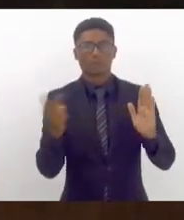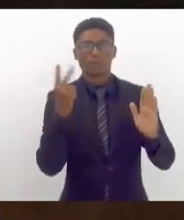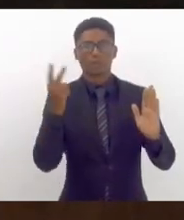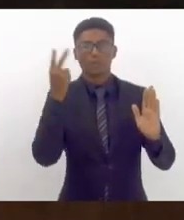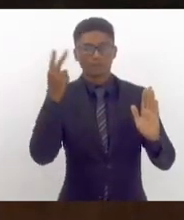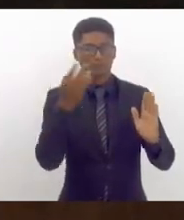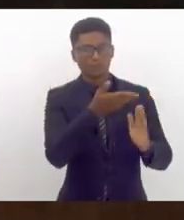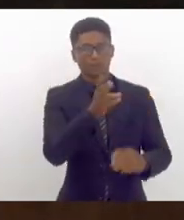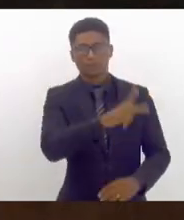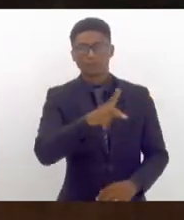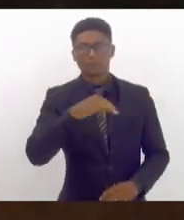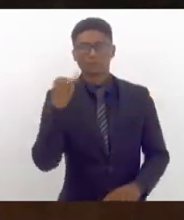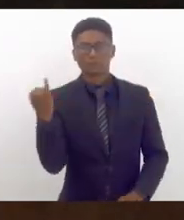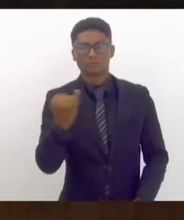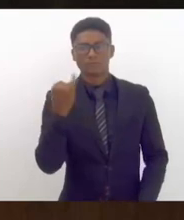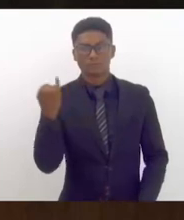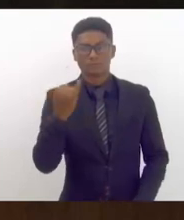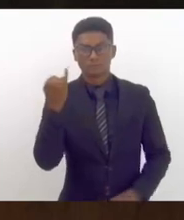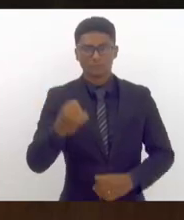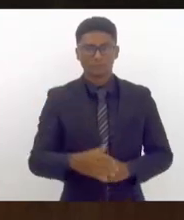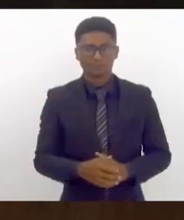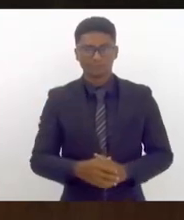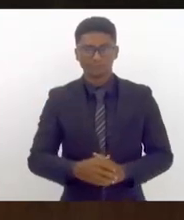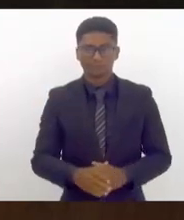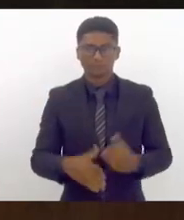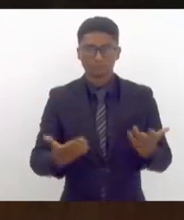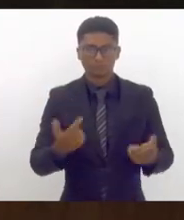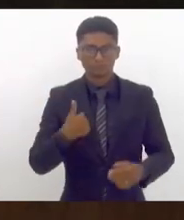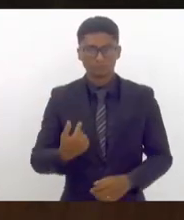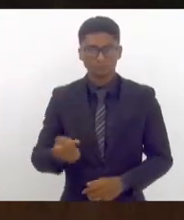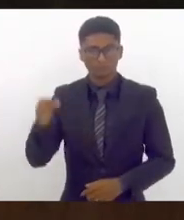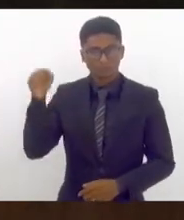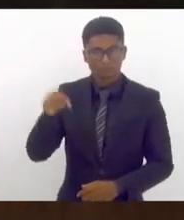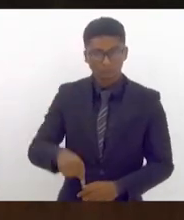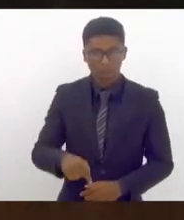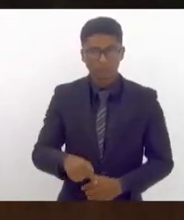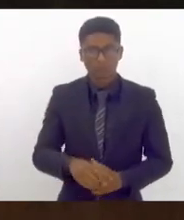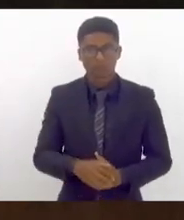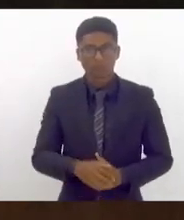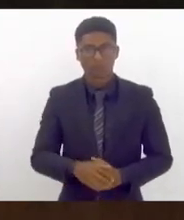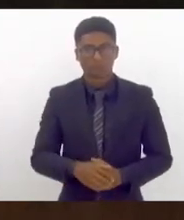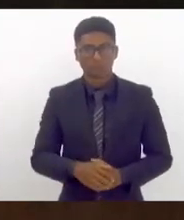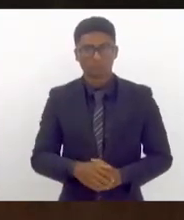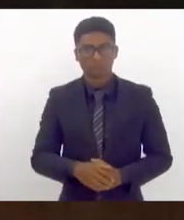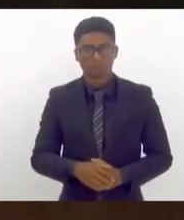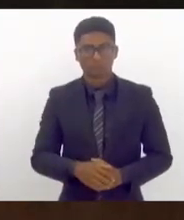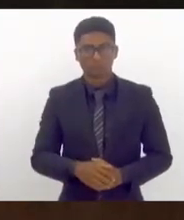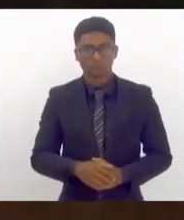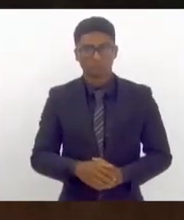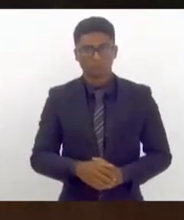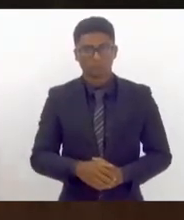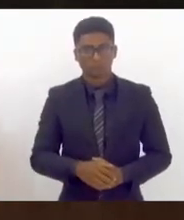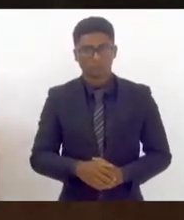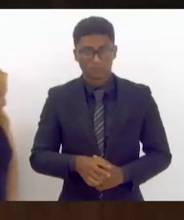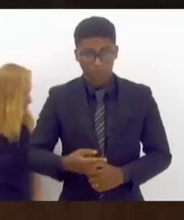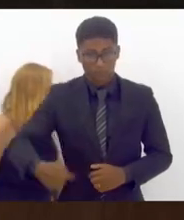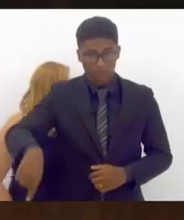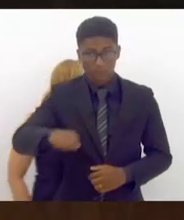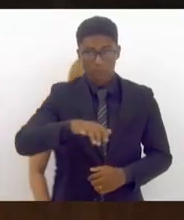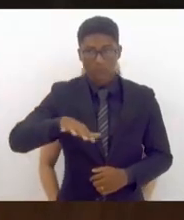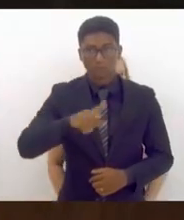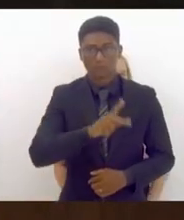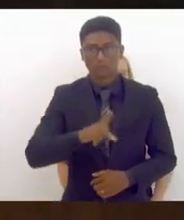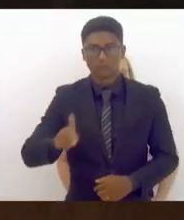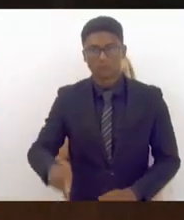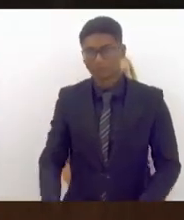docente. Então, venho manifestar aqui em púlpito o quanto nós, da categoria de professoras